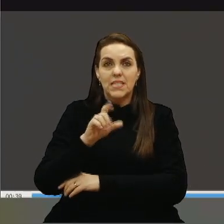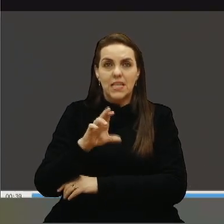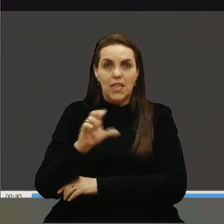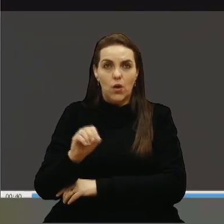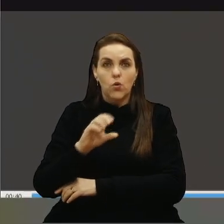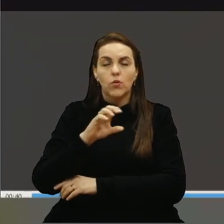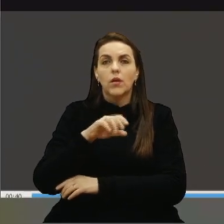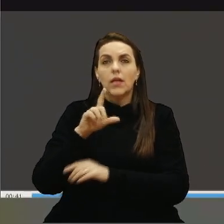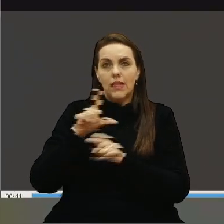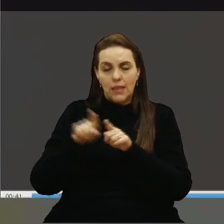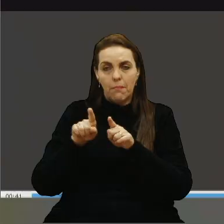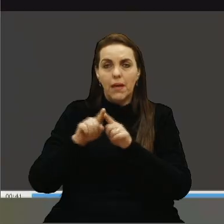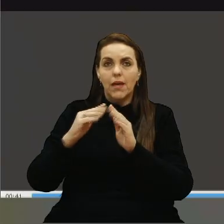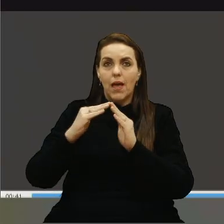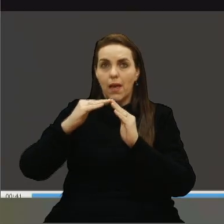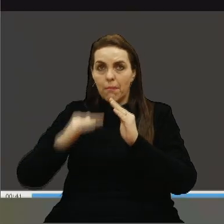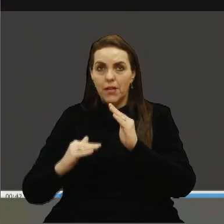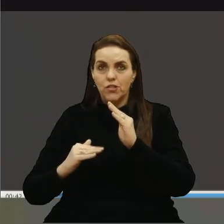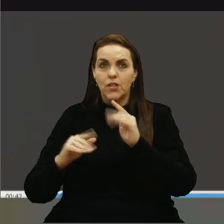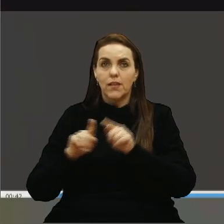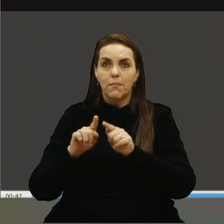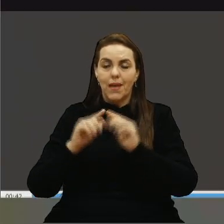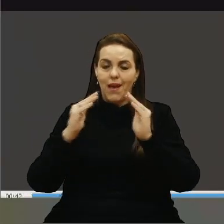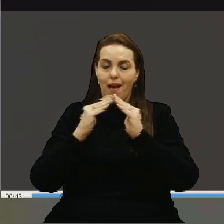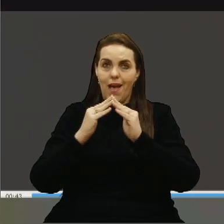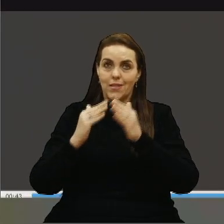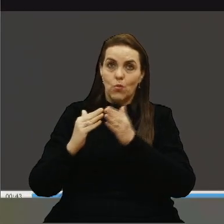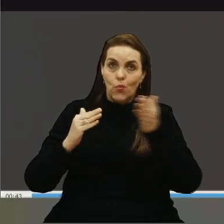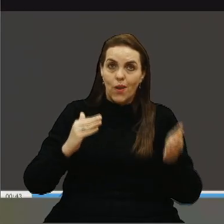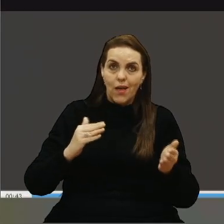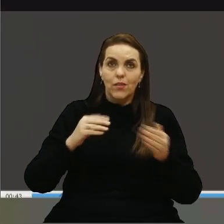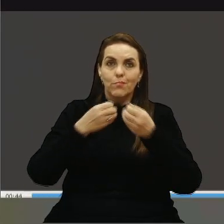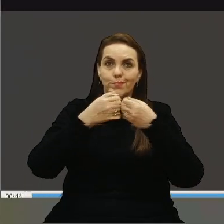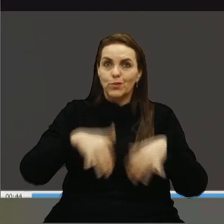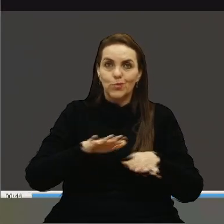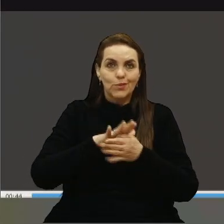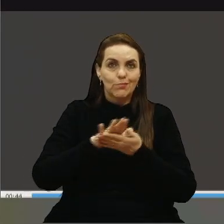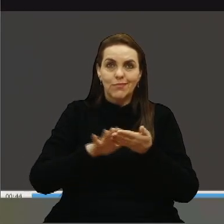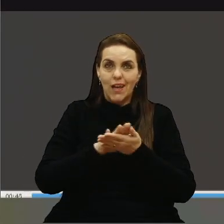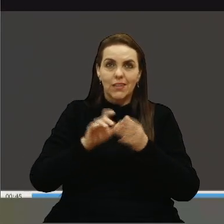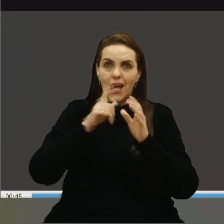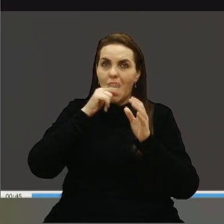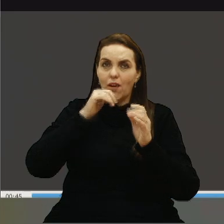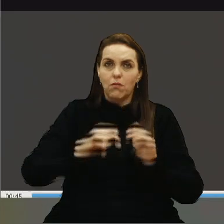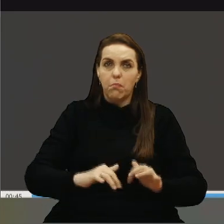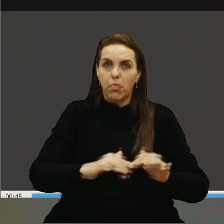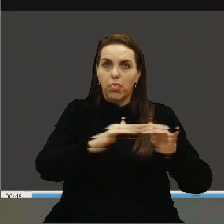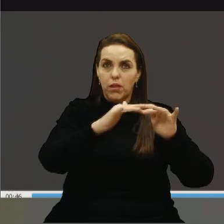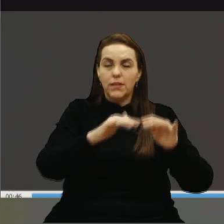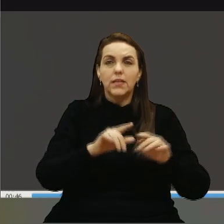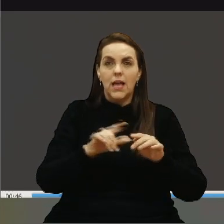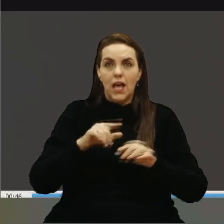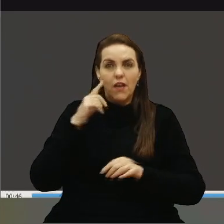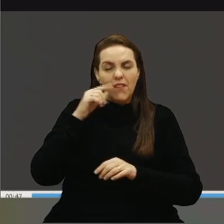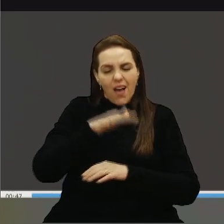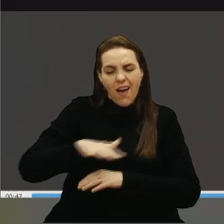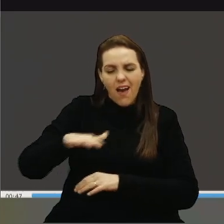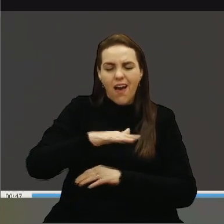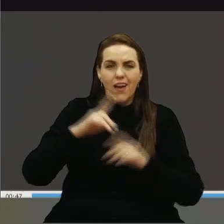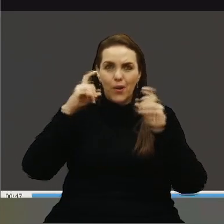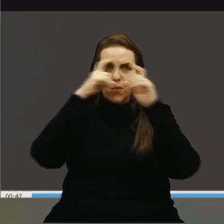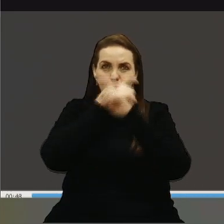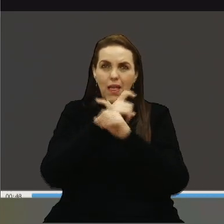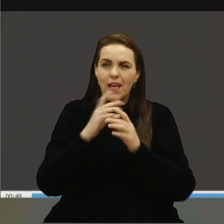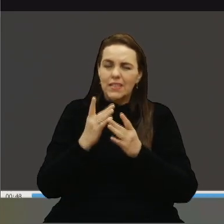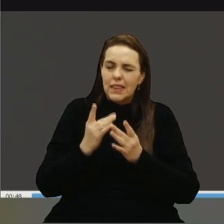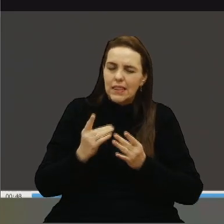mais um pouco para as casas na lateral também não serem prejudicadas quando de alagamentos, e verificamos também uma área complexa, delicada,